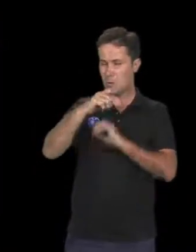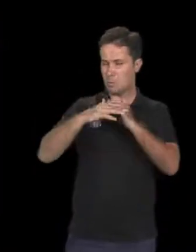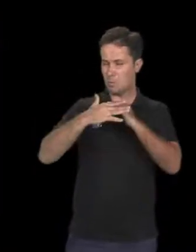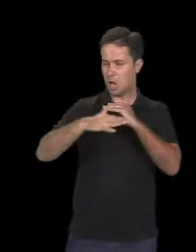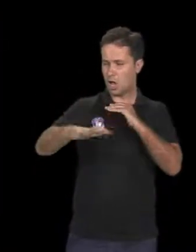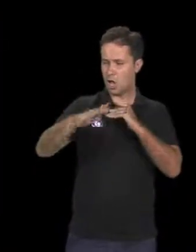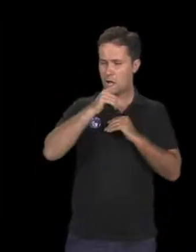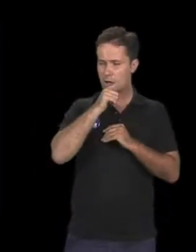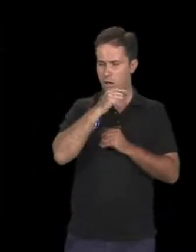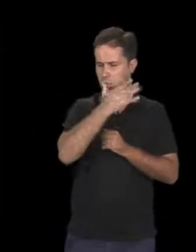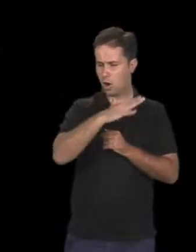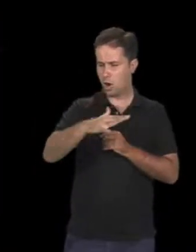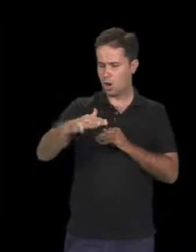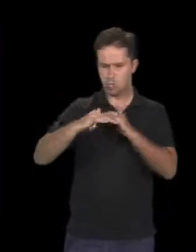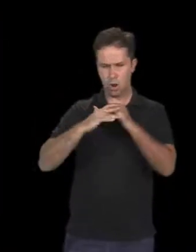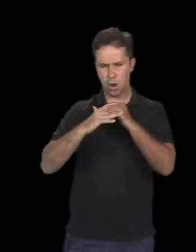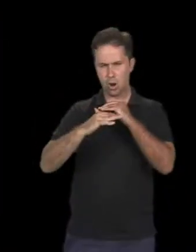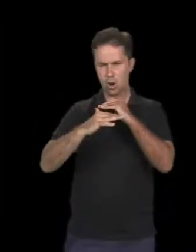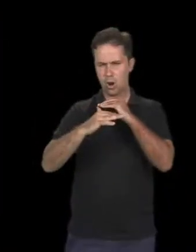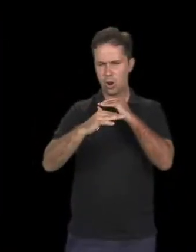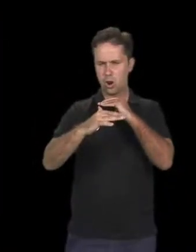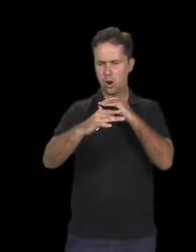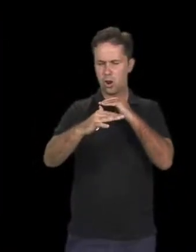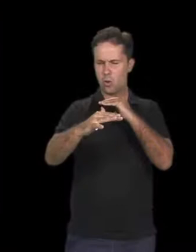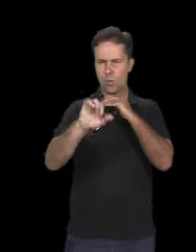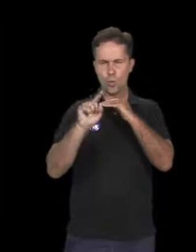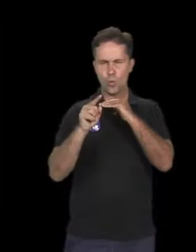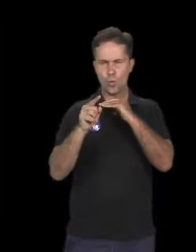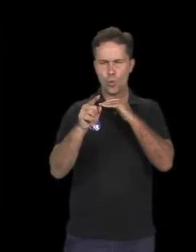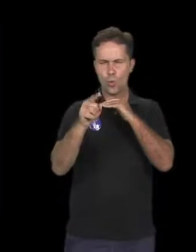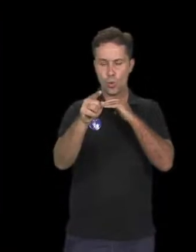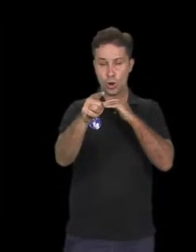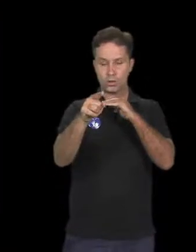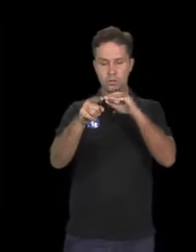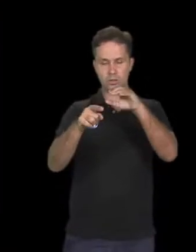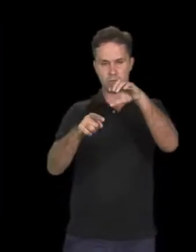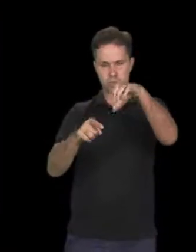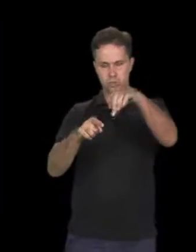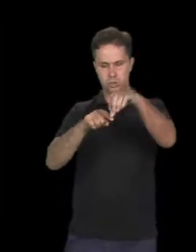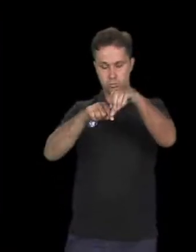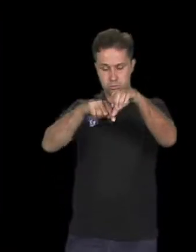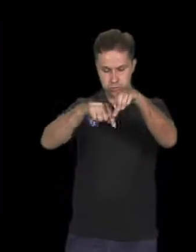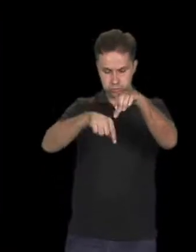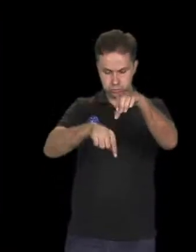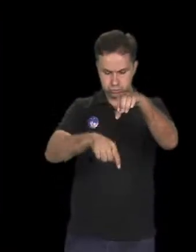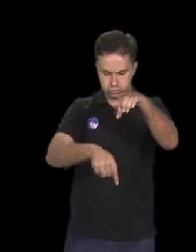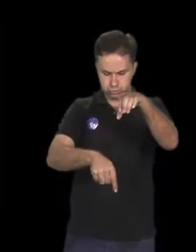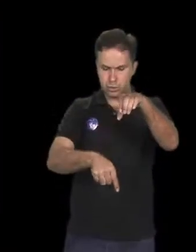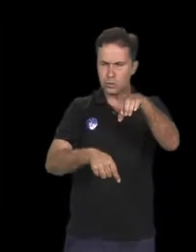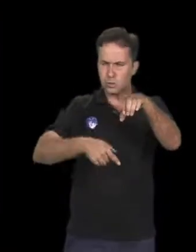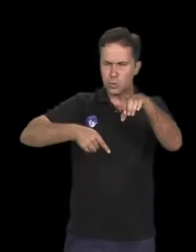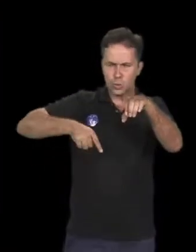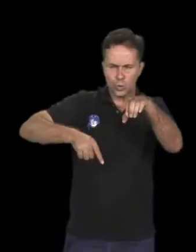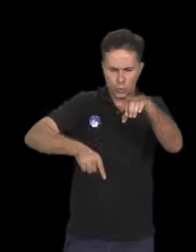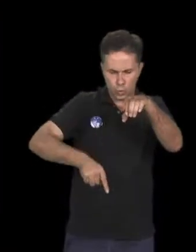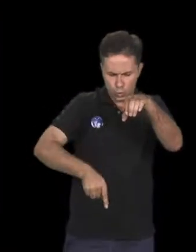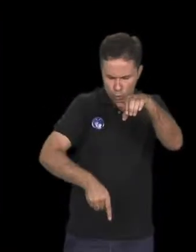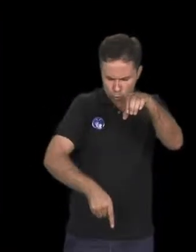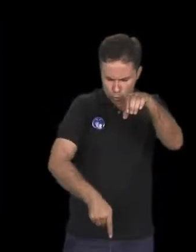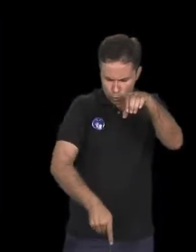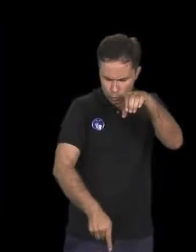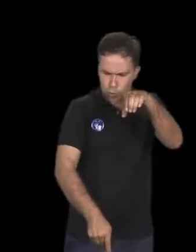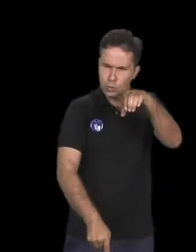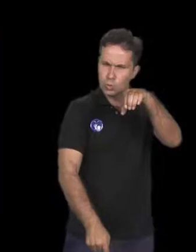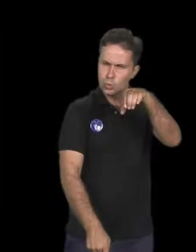explorar petróleo a 2.000, 2.500 metros no fundo do mar, e o pré-sal está muito além disso. Então, houve